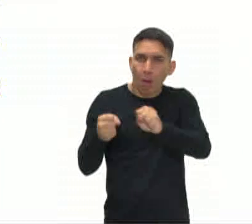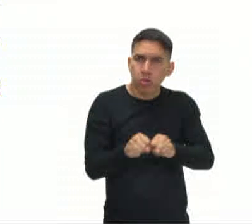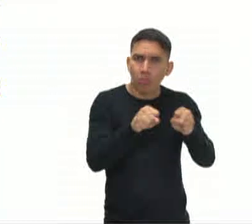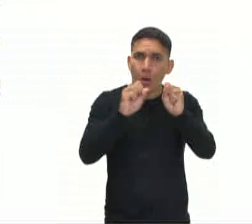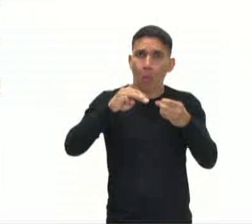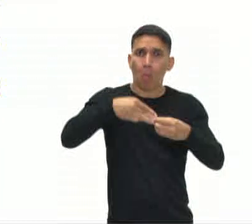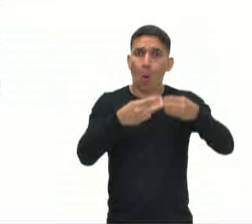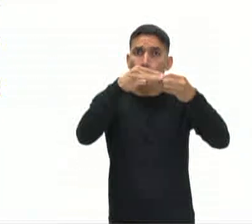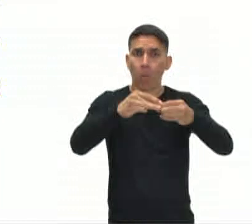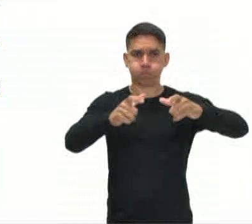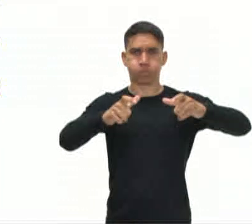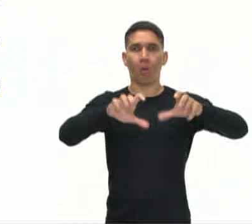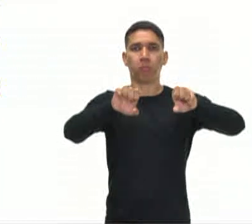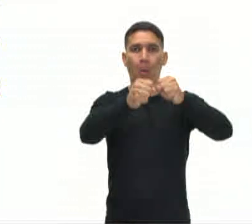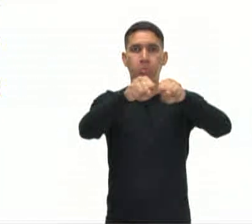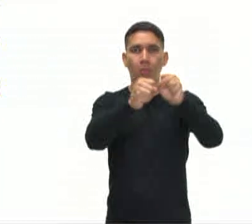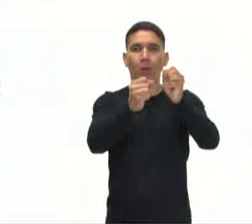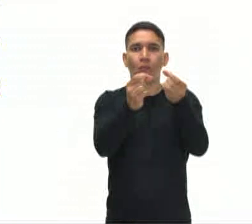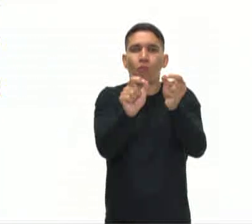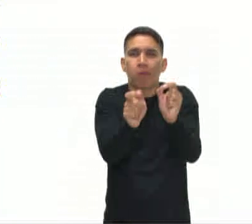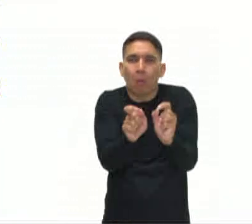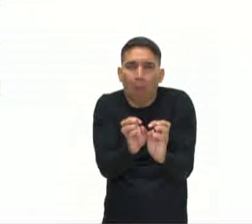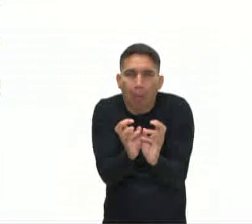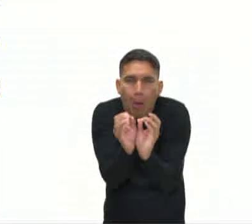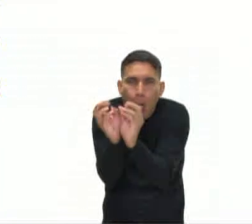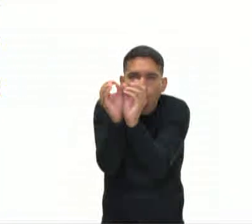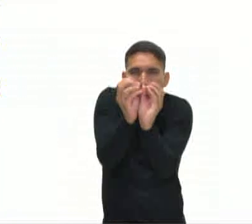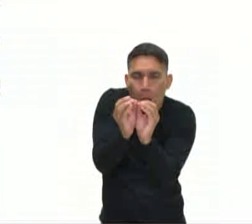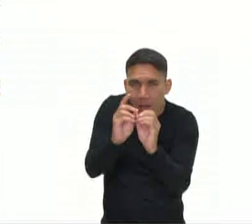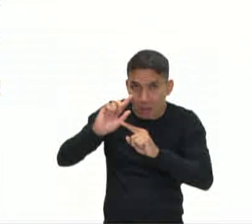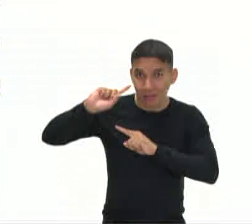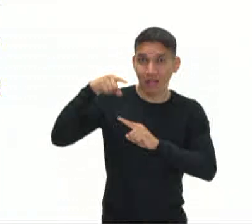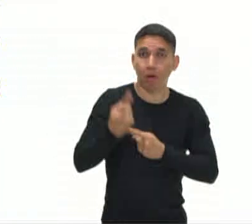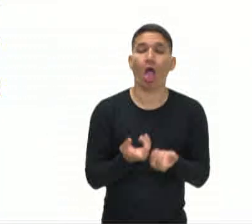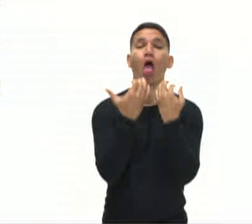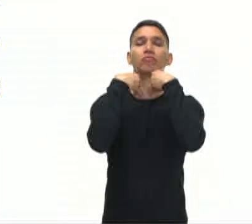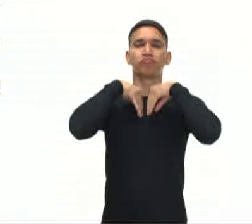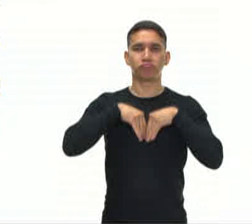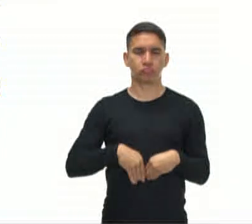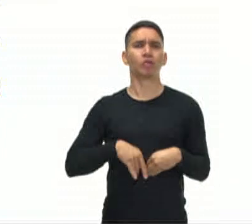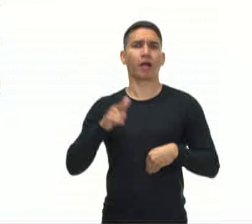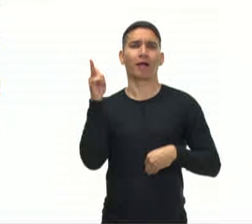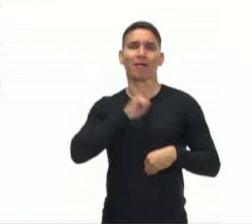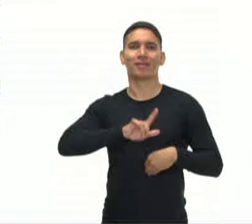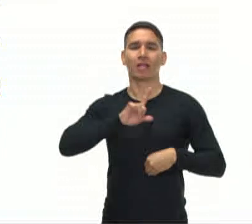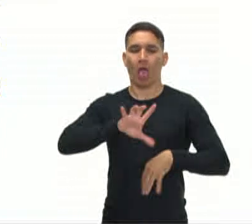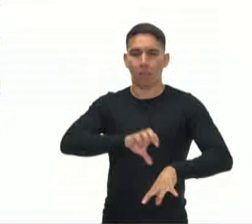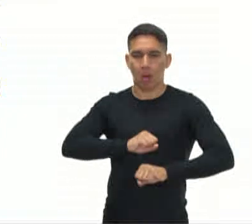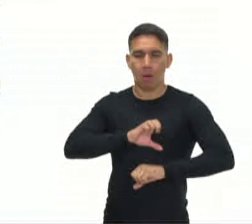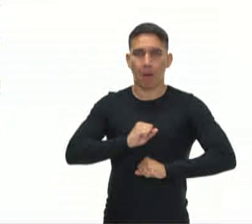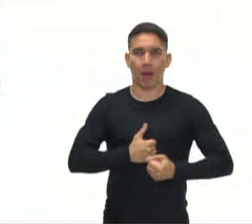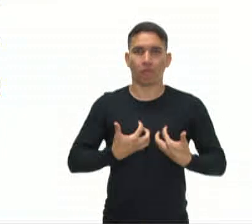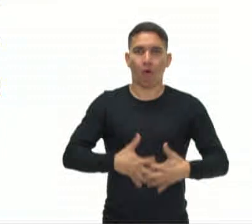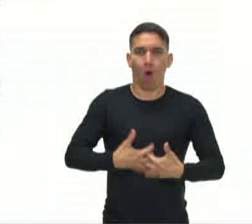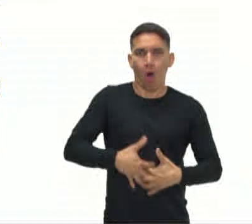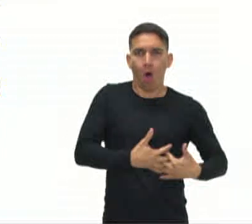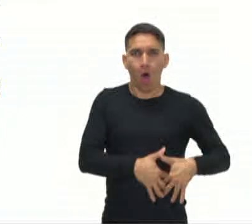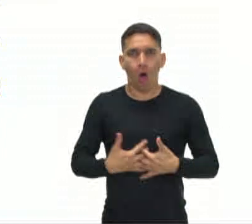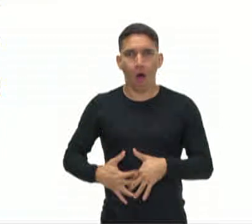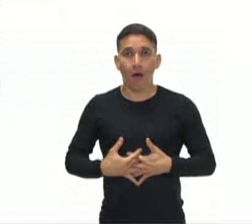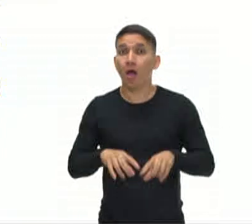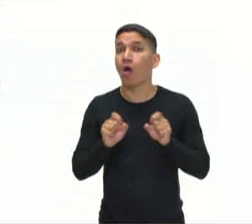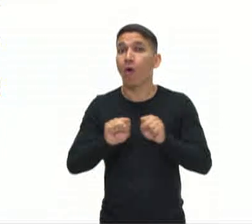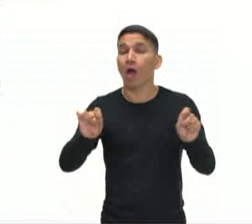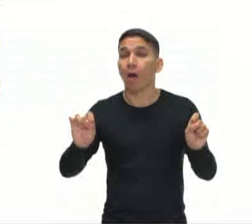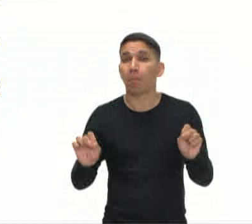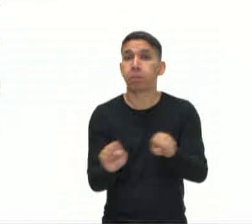moléculas grandes em moléculas menores. Após o processo de digestão, reação lenta, a energia liberada pela ruptura